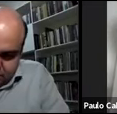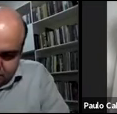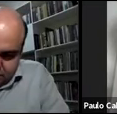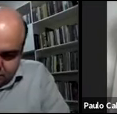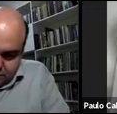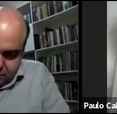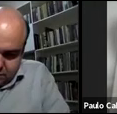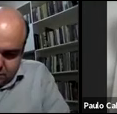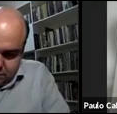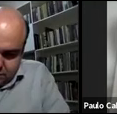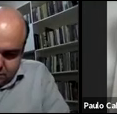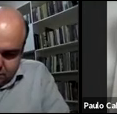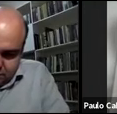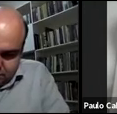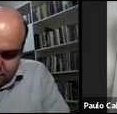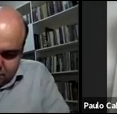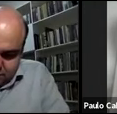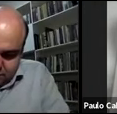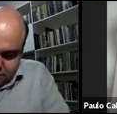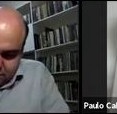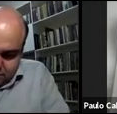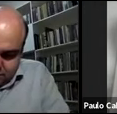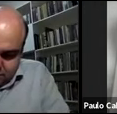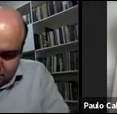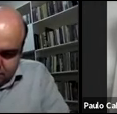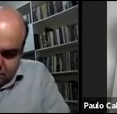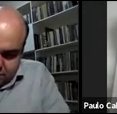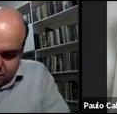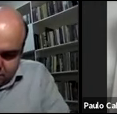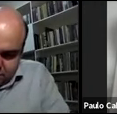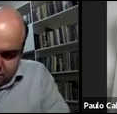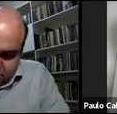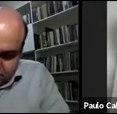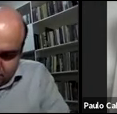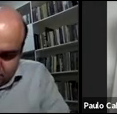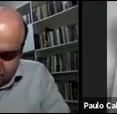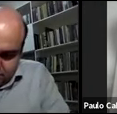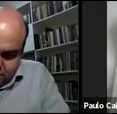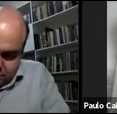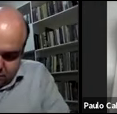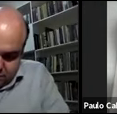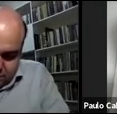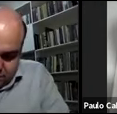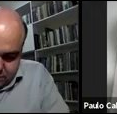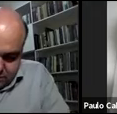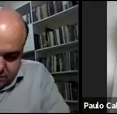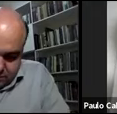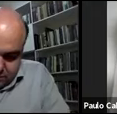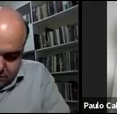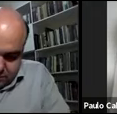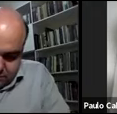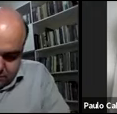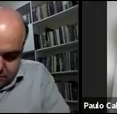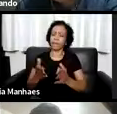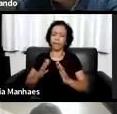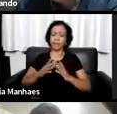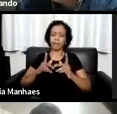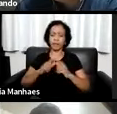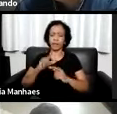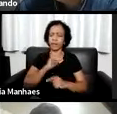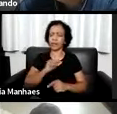sobre todos os procedimentos a serem feitos. Também, Pai, rogamos pelas igrejas de todo o